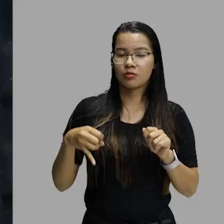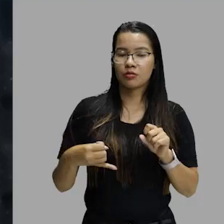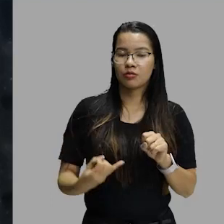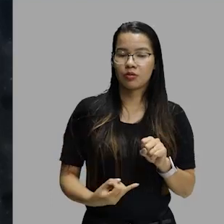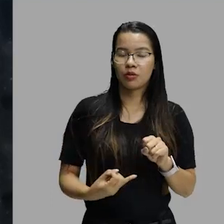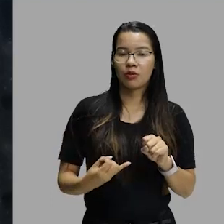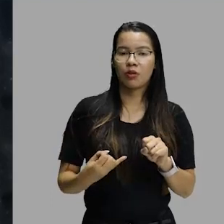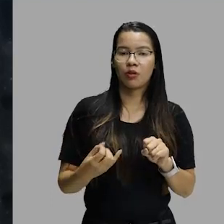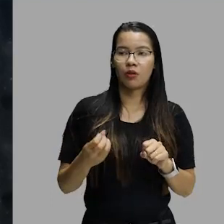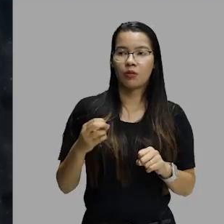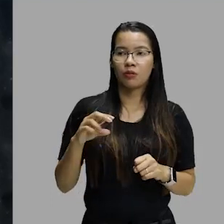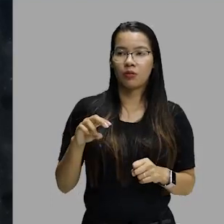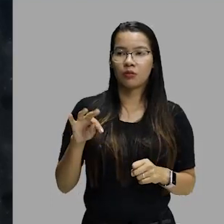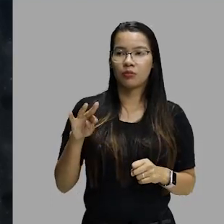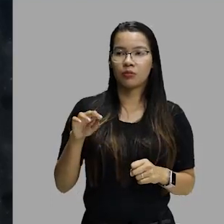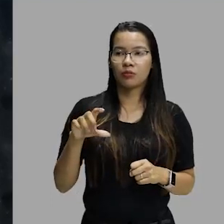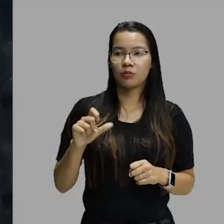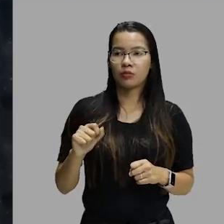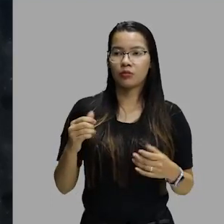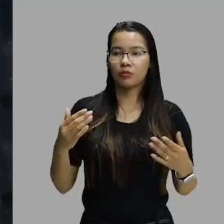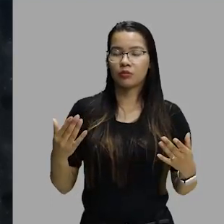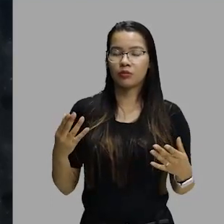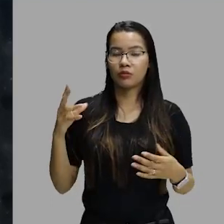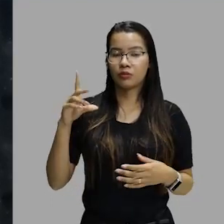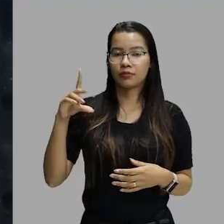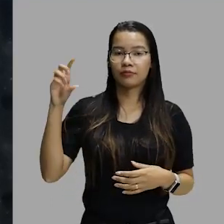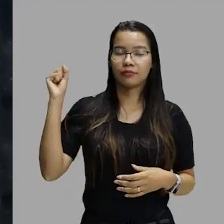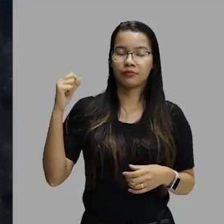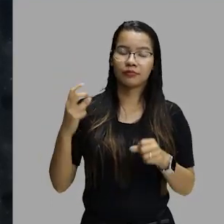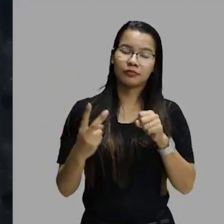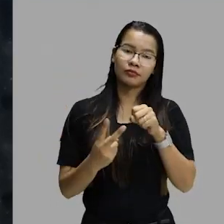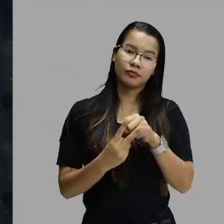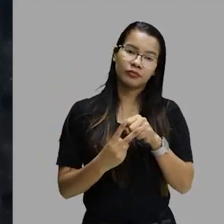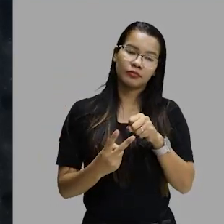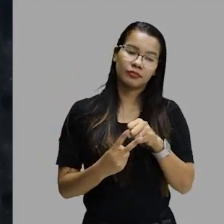desinência verbal do verbo desligar.